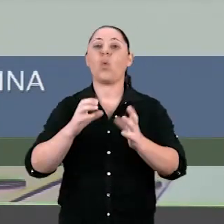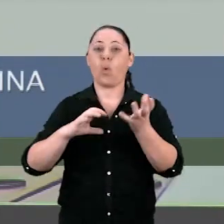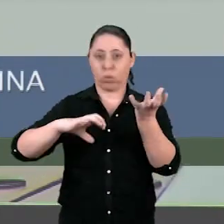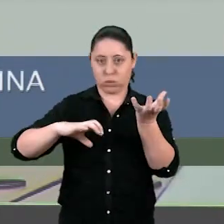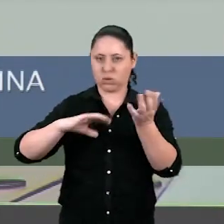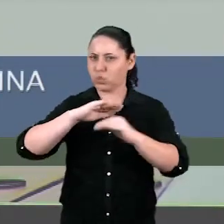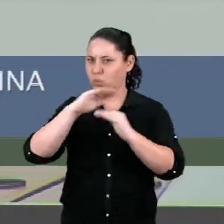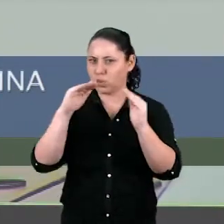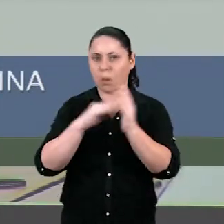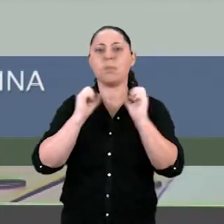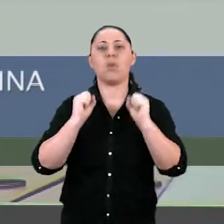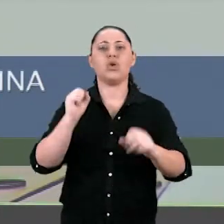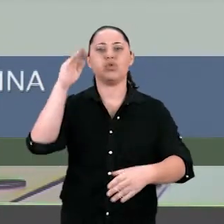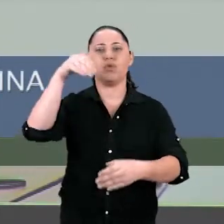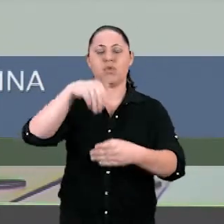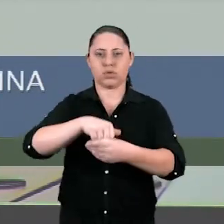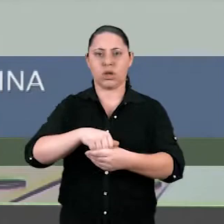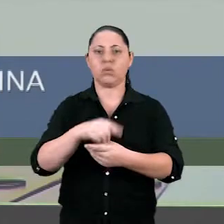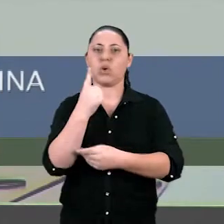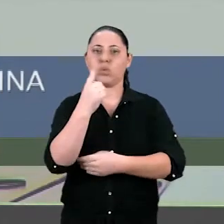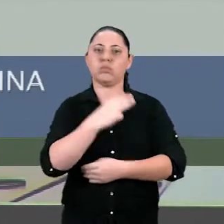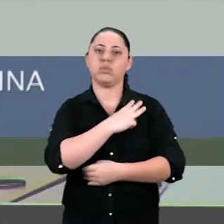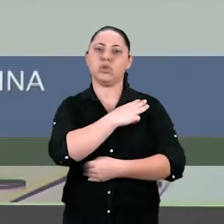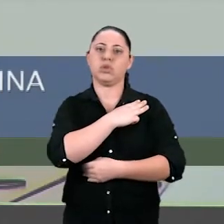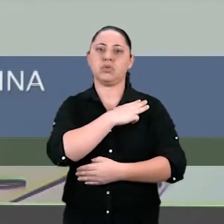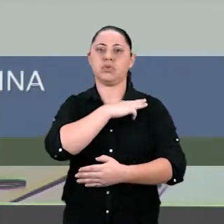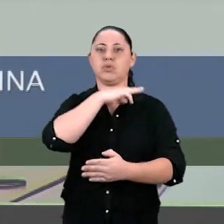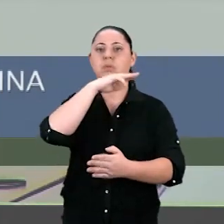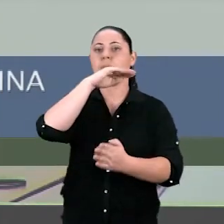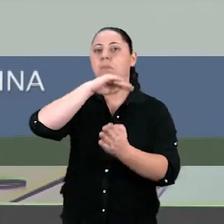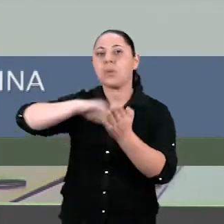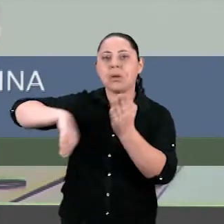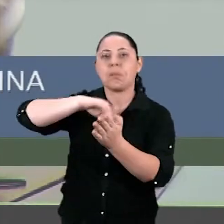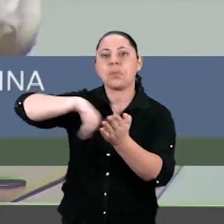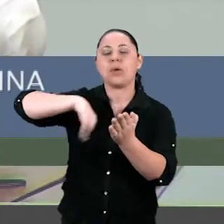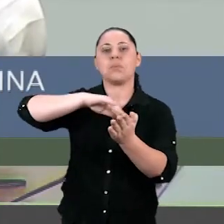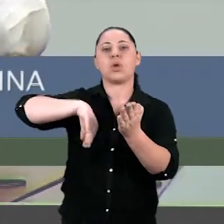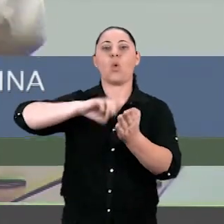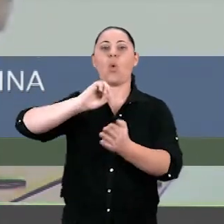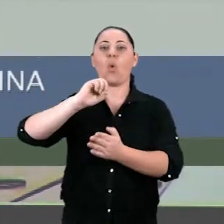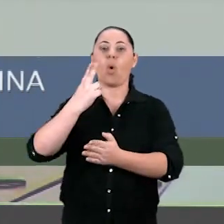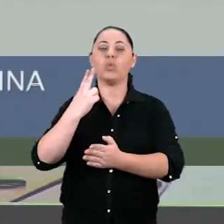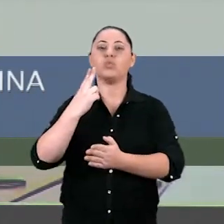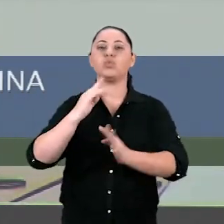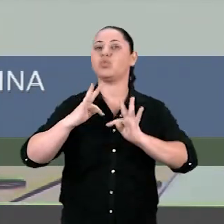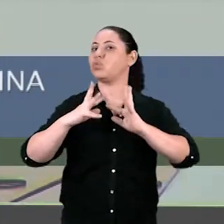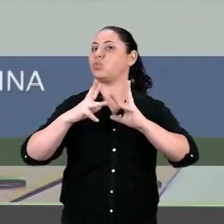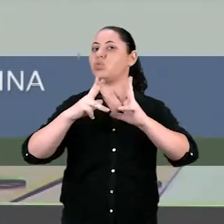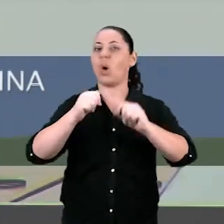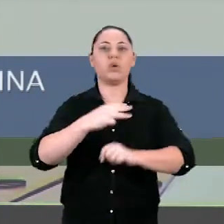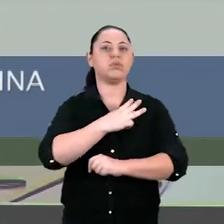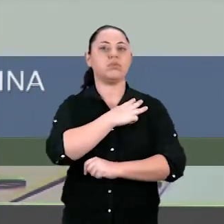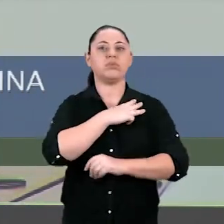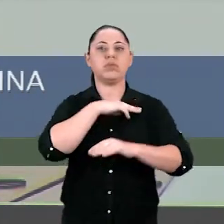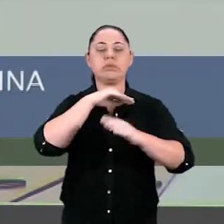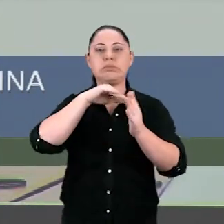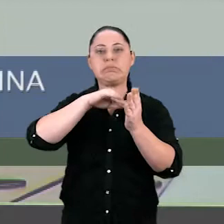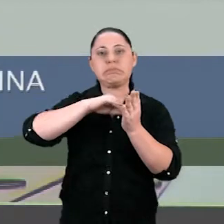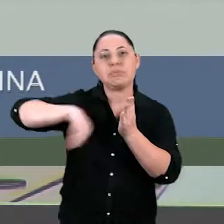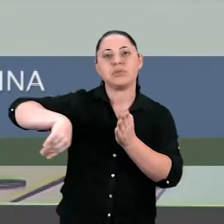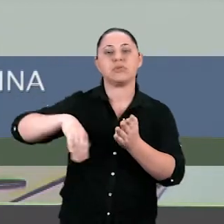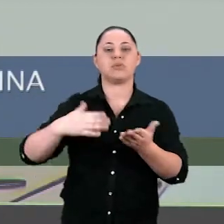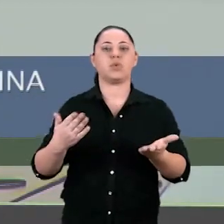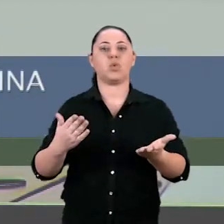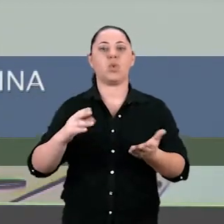governo caia ou para que todos os ministros caiam. Em alguns países, o Congresso já determina a queda, em outros, o presidente